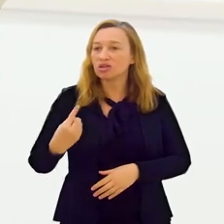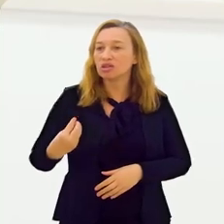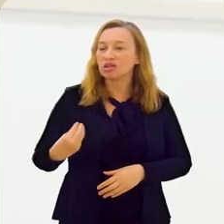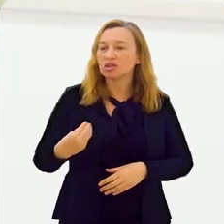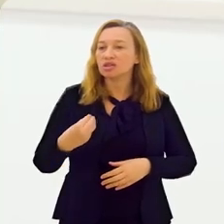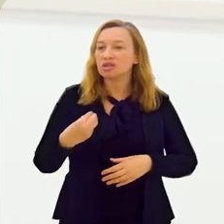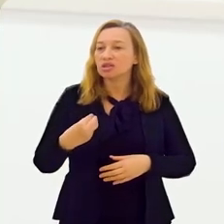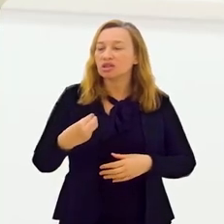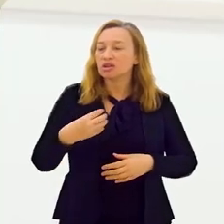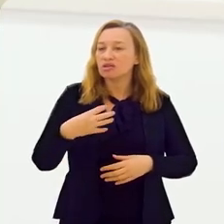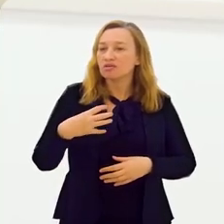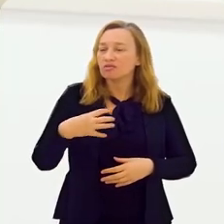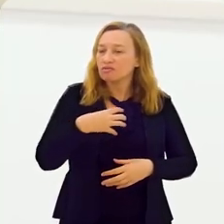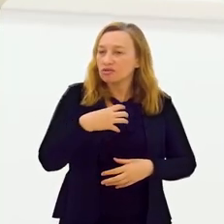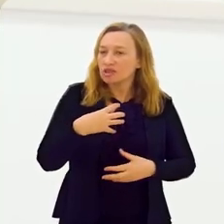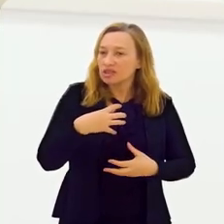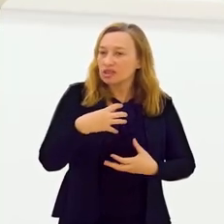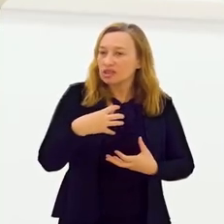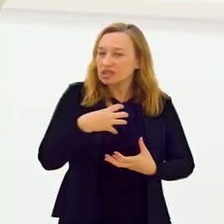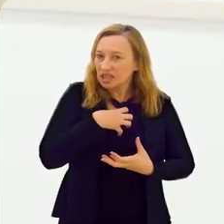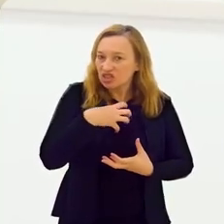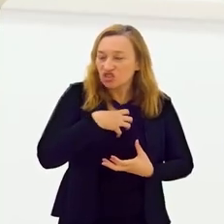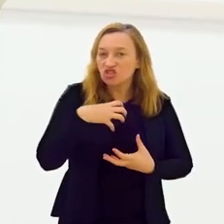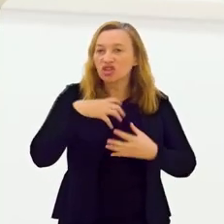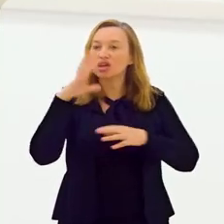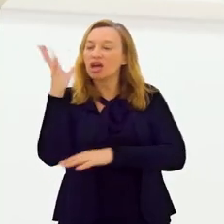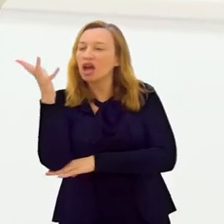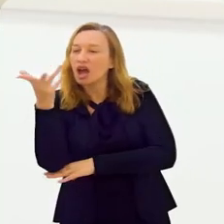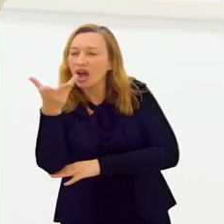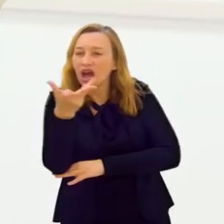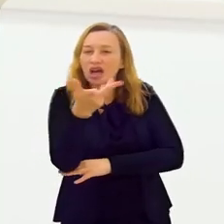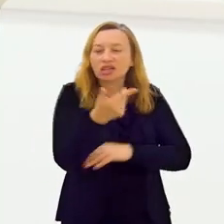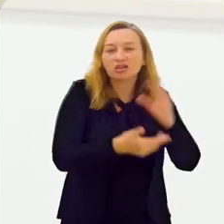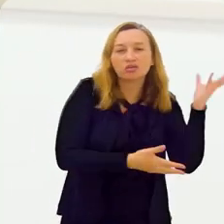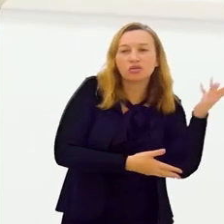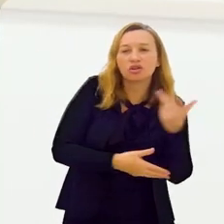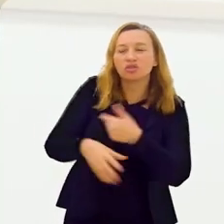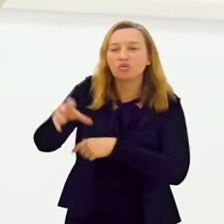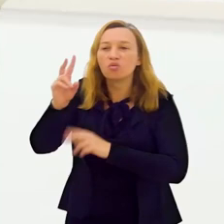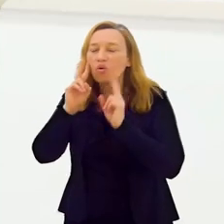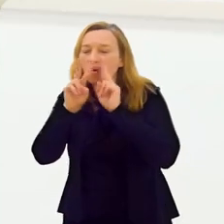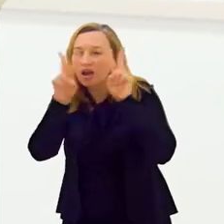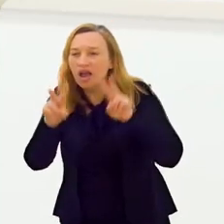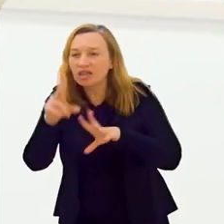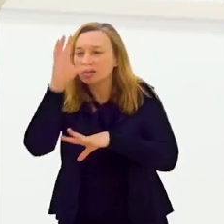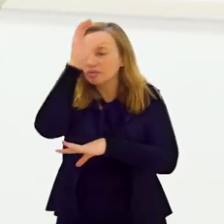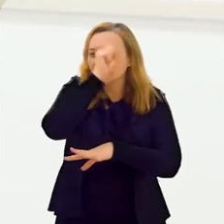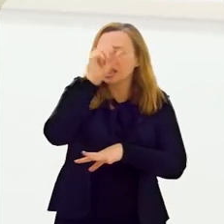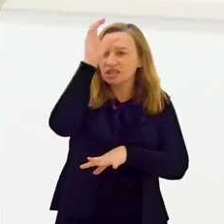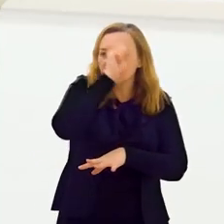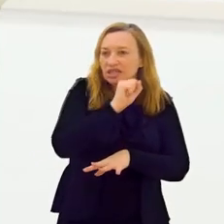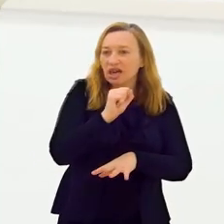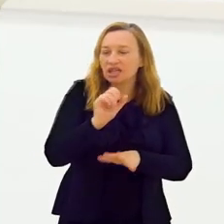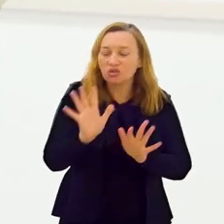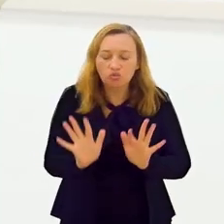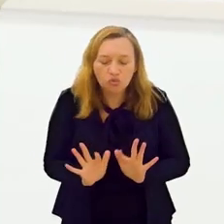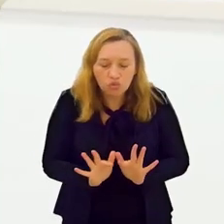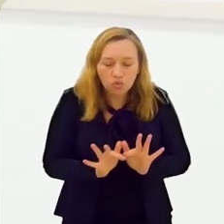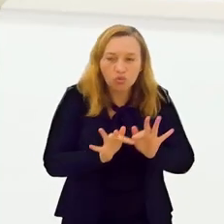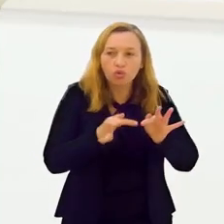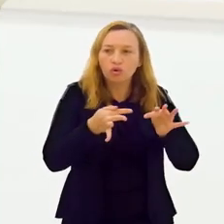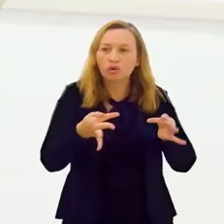nós vivermos a natureza e contemplando-a com um olhar de aprendizado e com muita